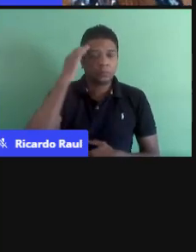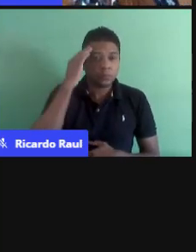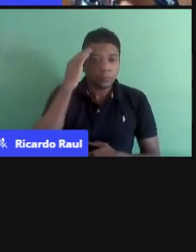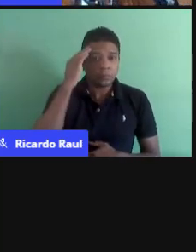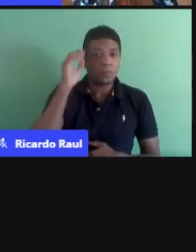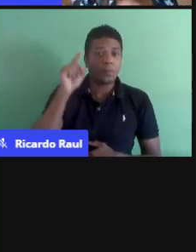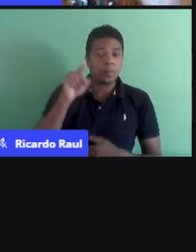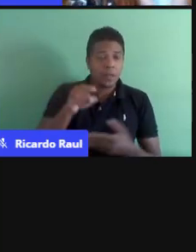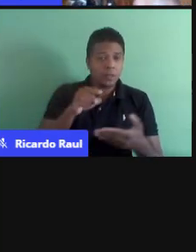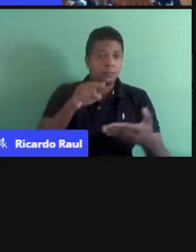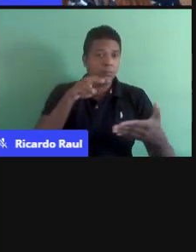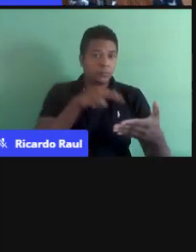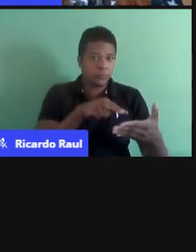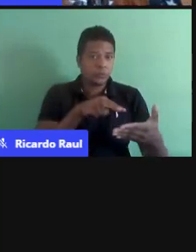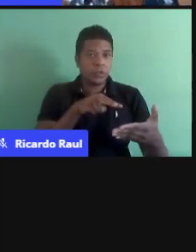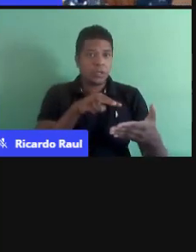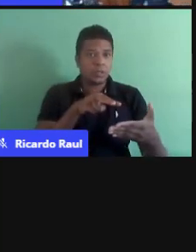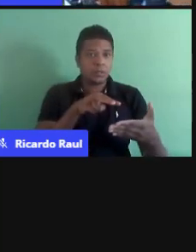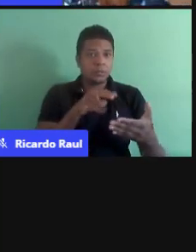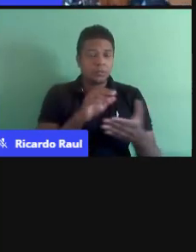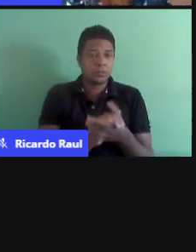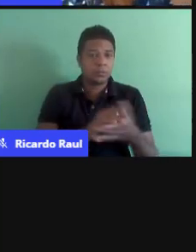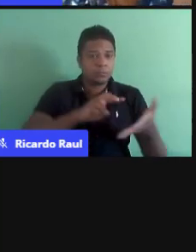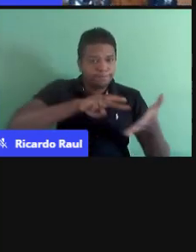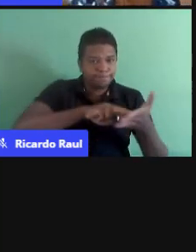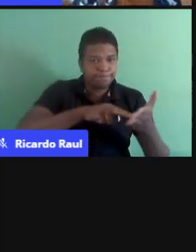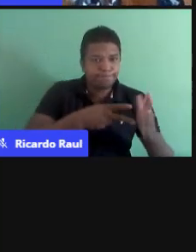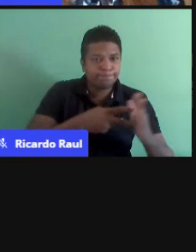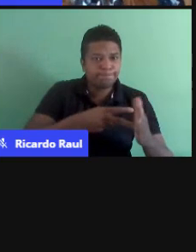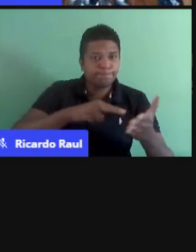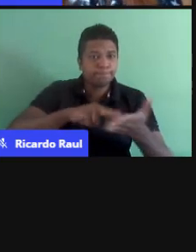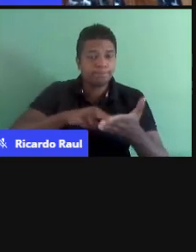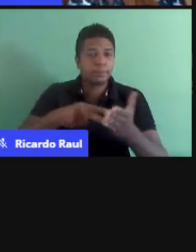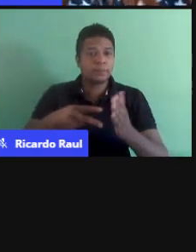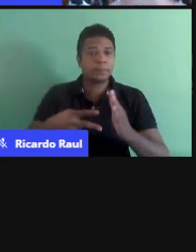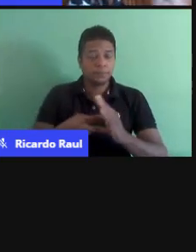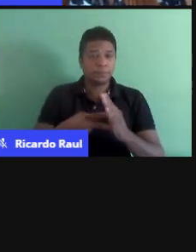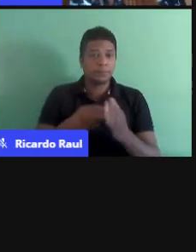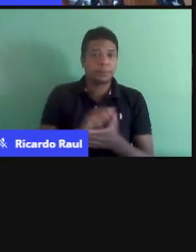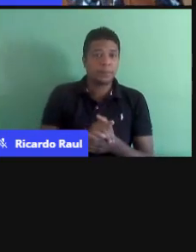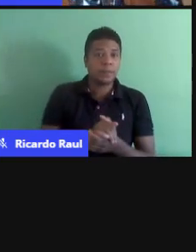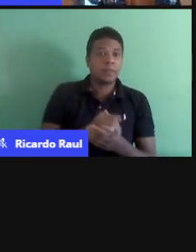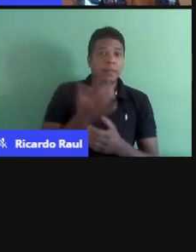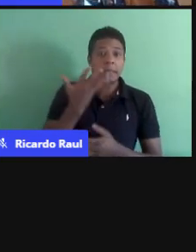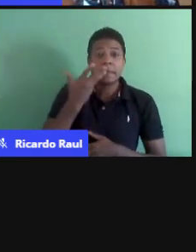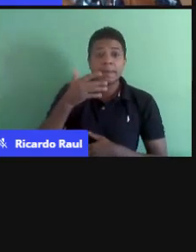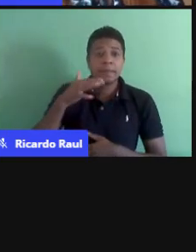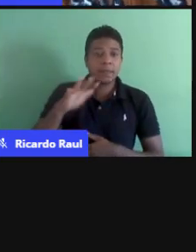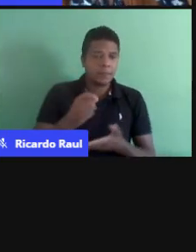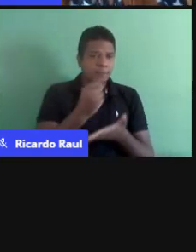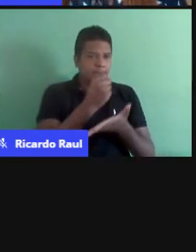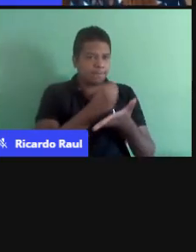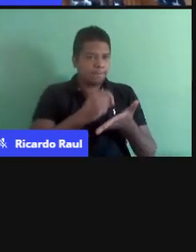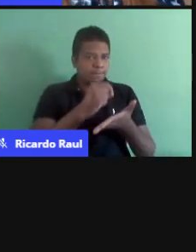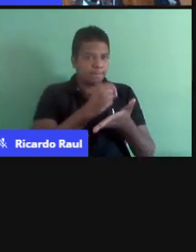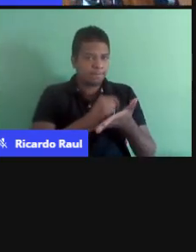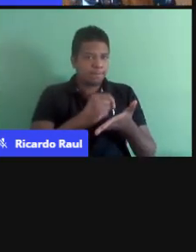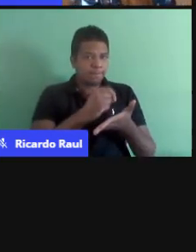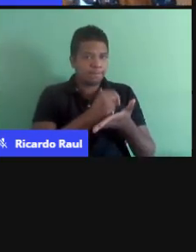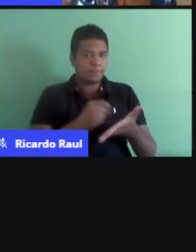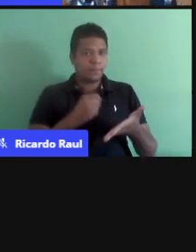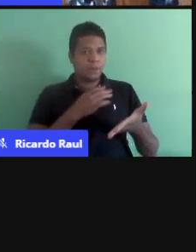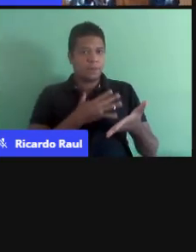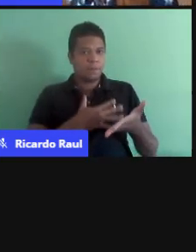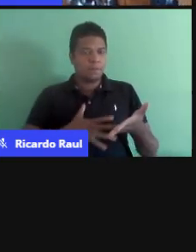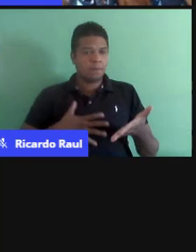eles já vêm sim carregados de significado, né? Ainda que a criança desenhe pelo prazer do